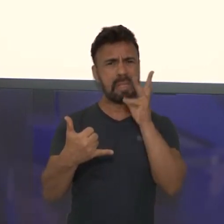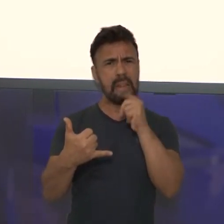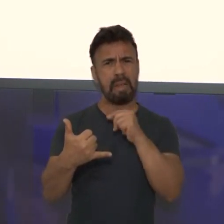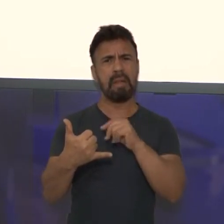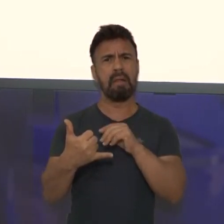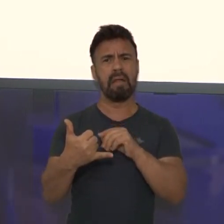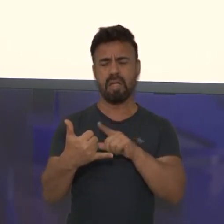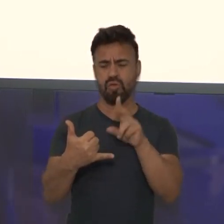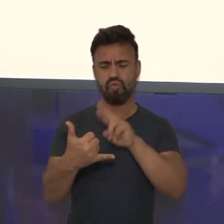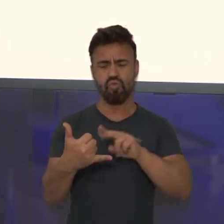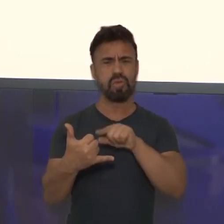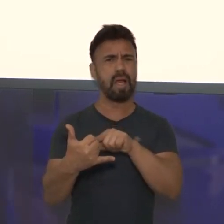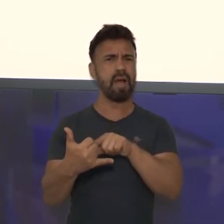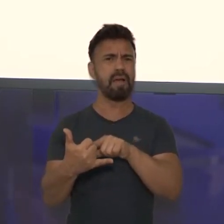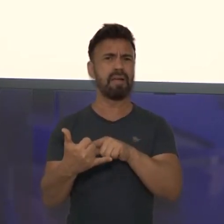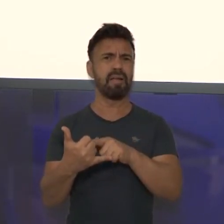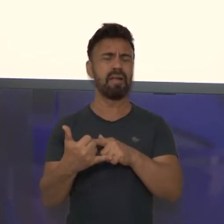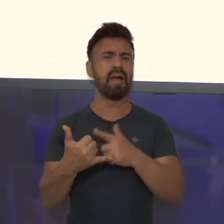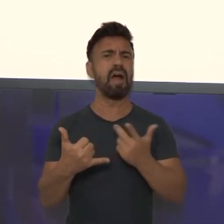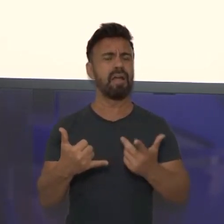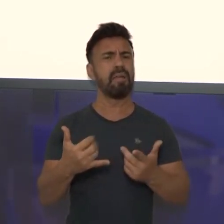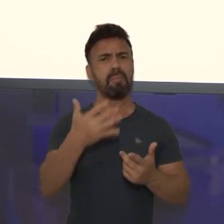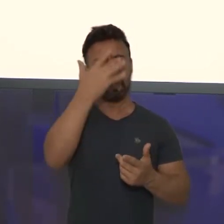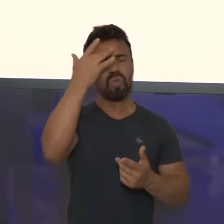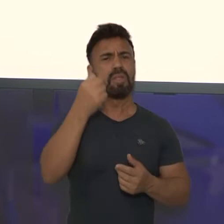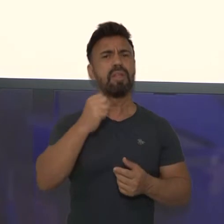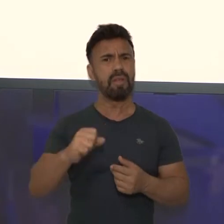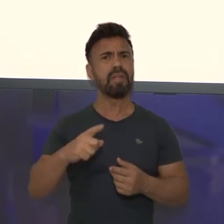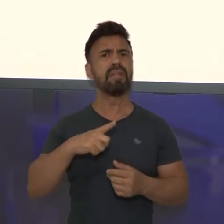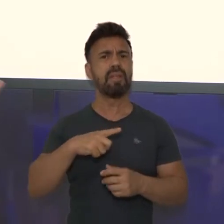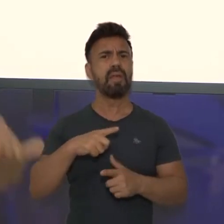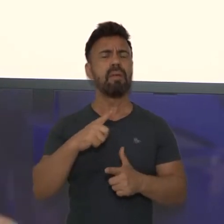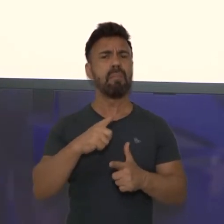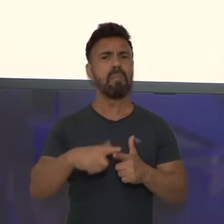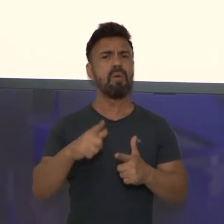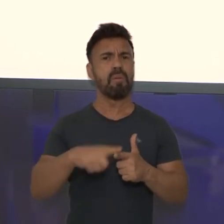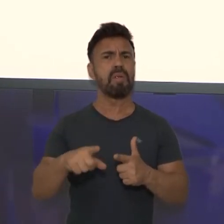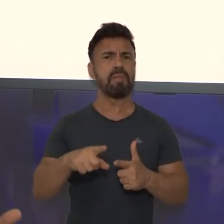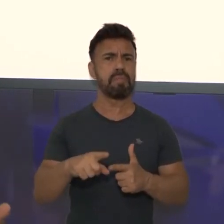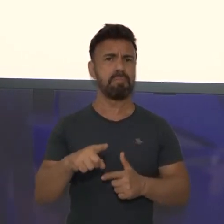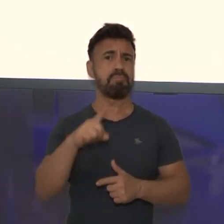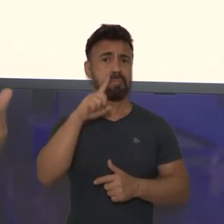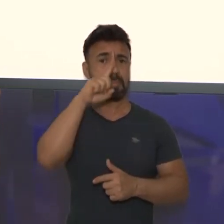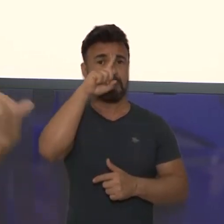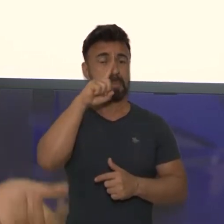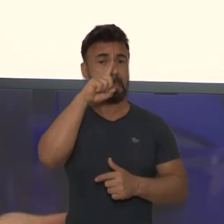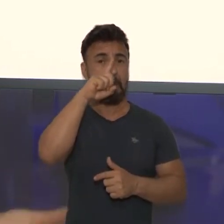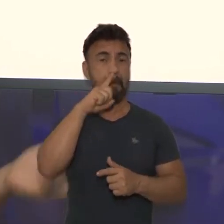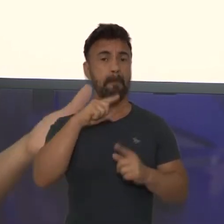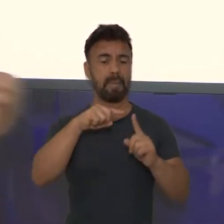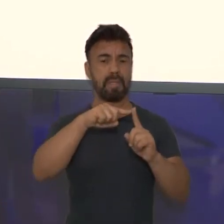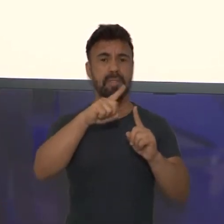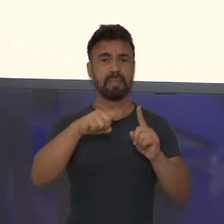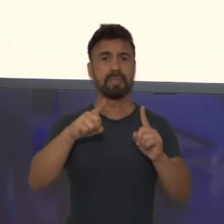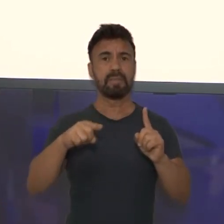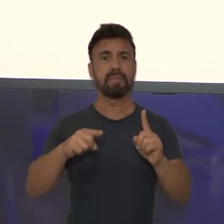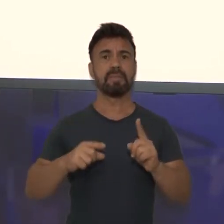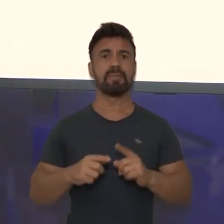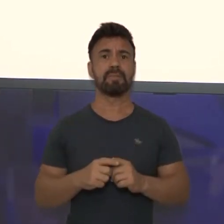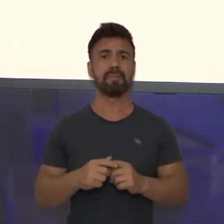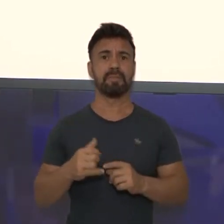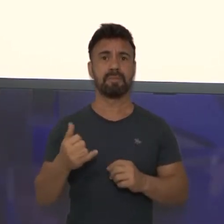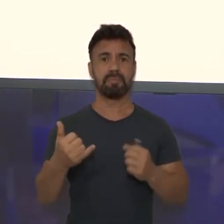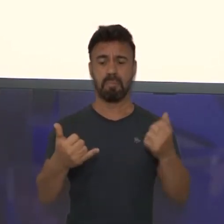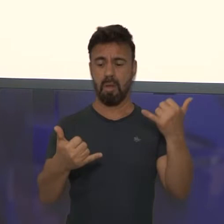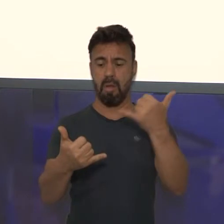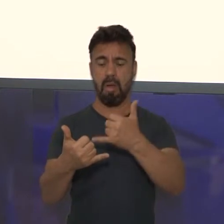que defendem a ideia, que defendem a existência de um determinado perigo, né, dessa radiação que é emitida para os